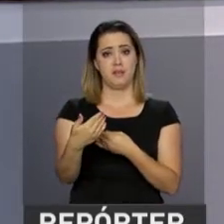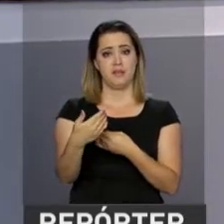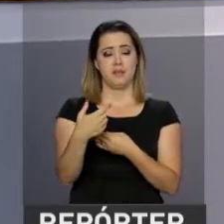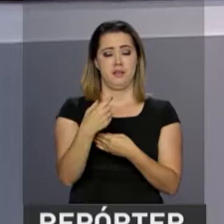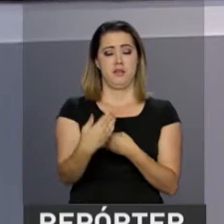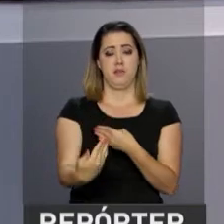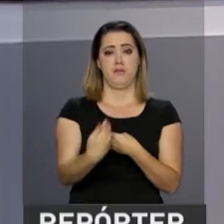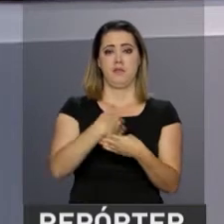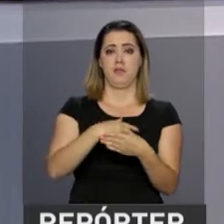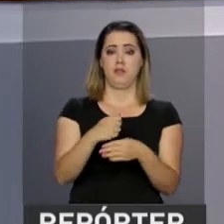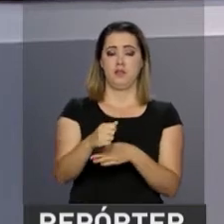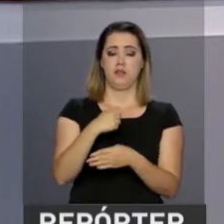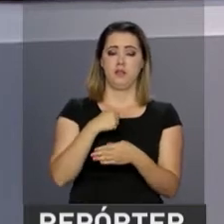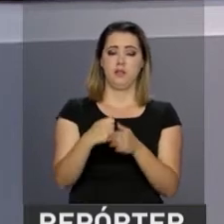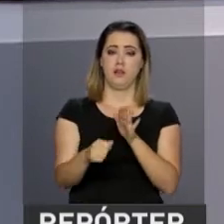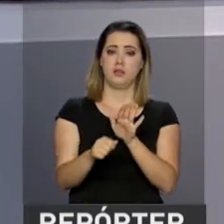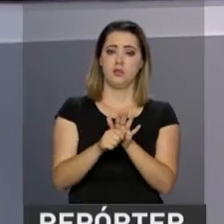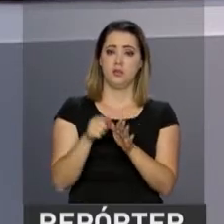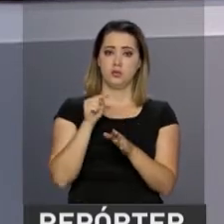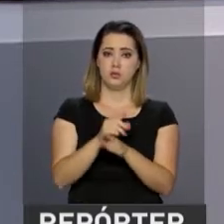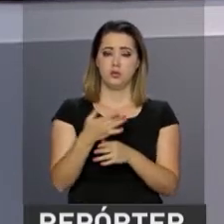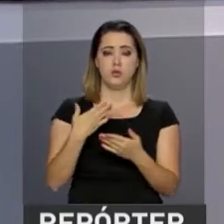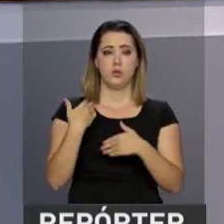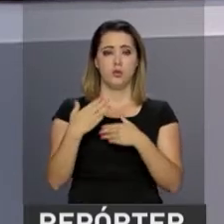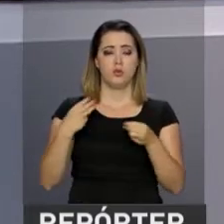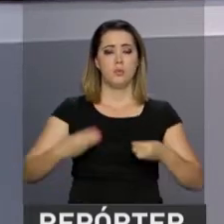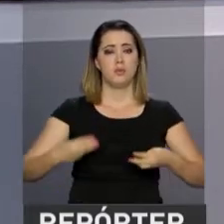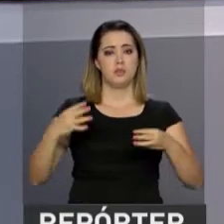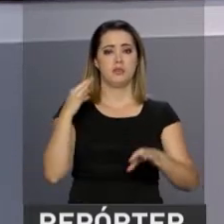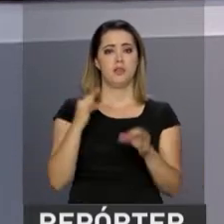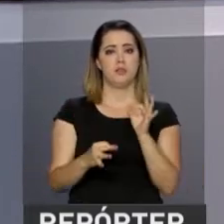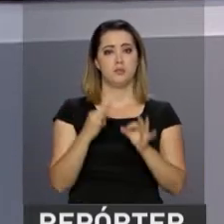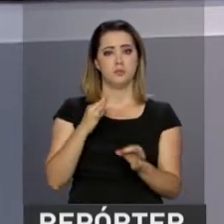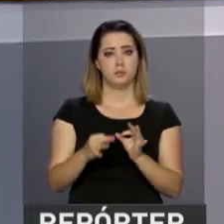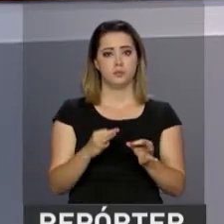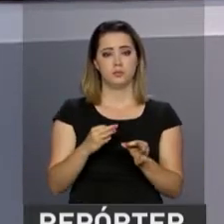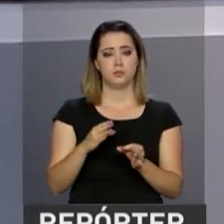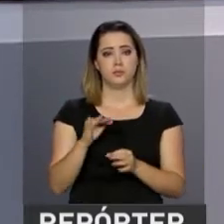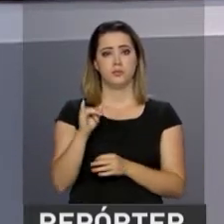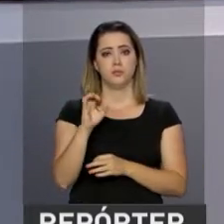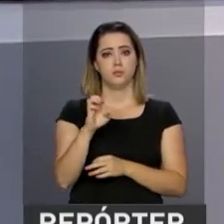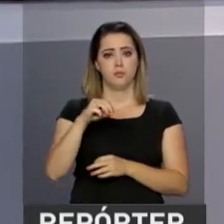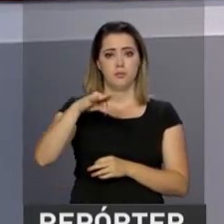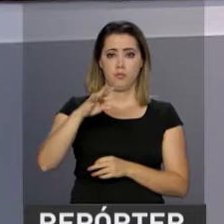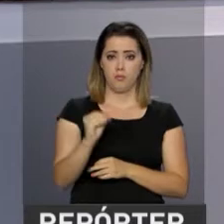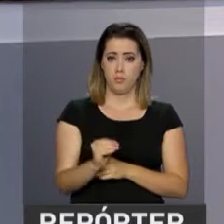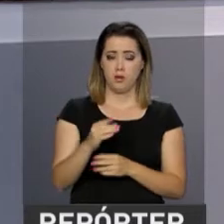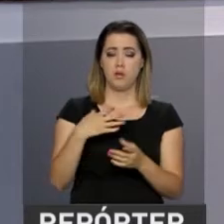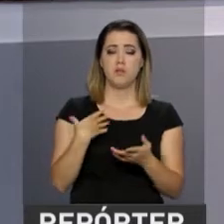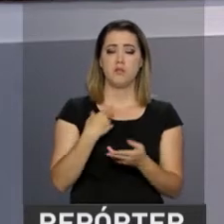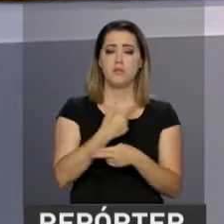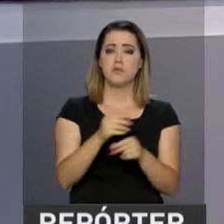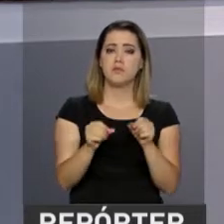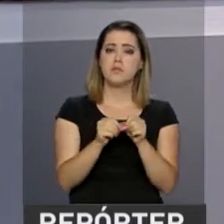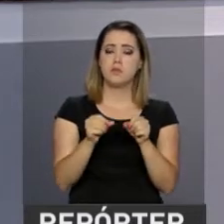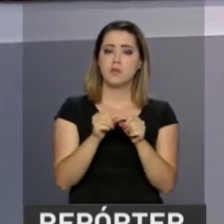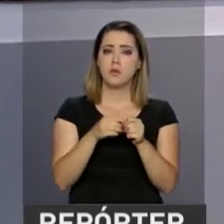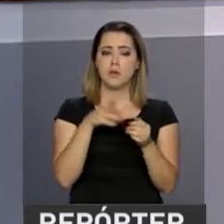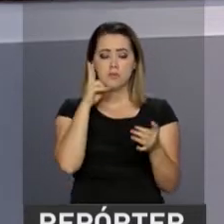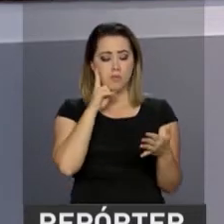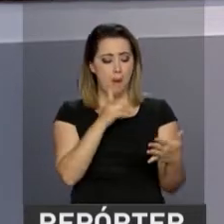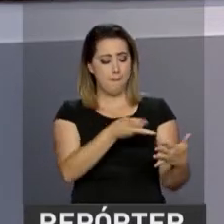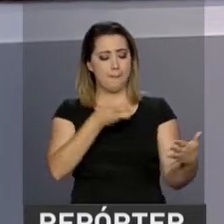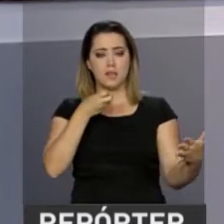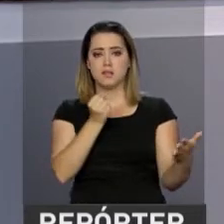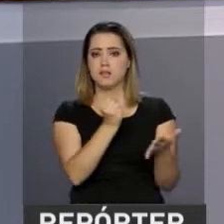eo inmetro desenvolveram os chamados materiais de referência certificados que servem para que a polícia identifique